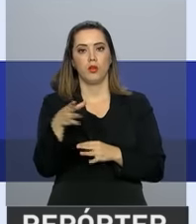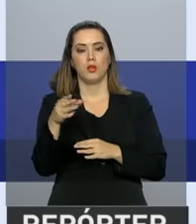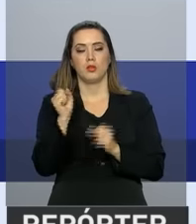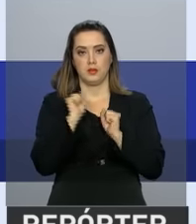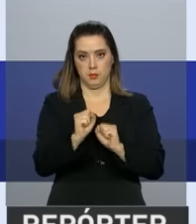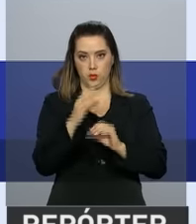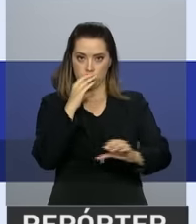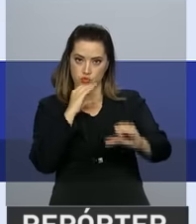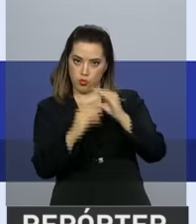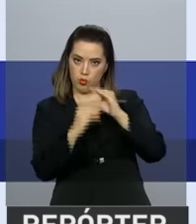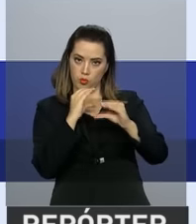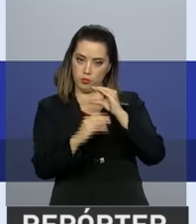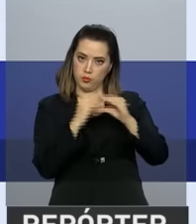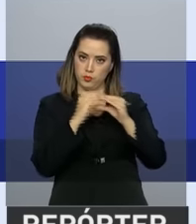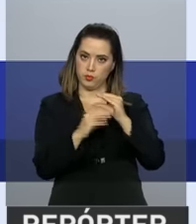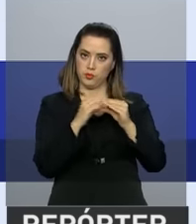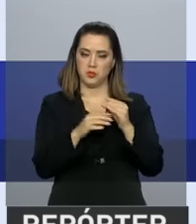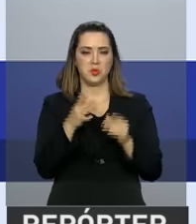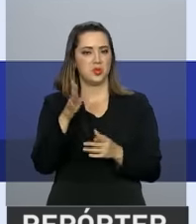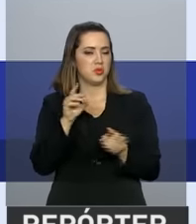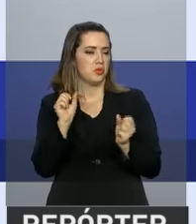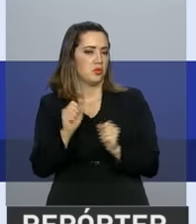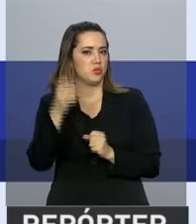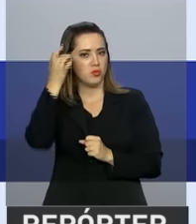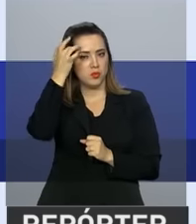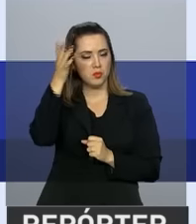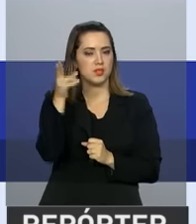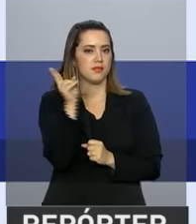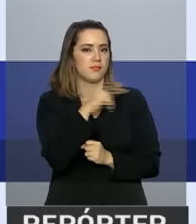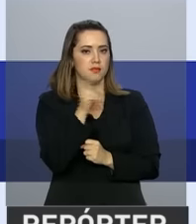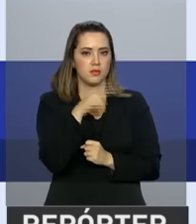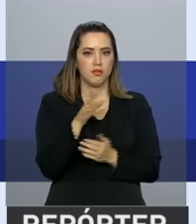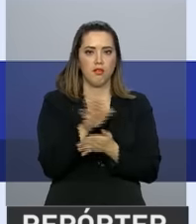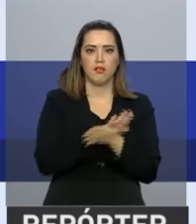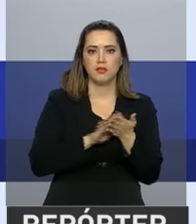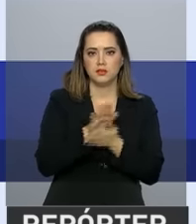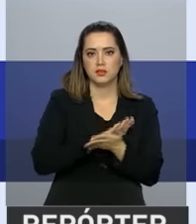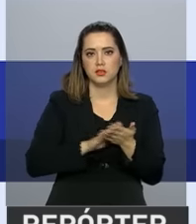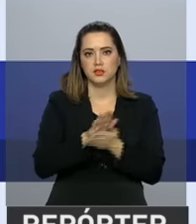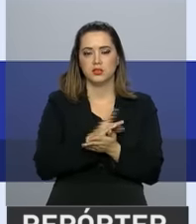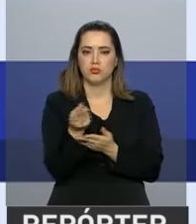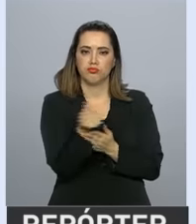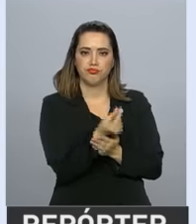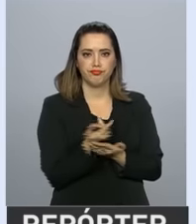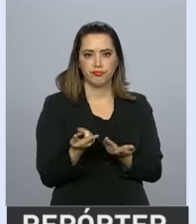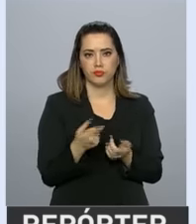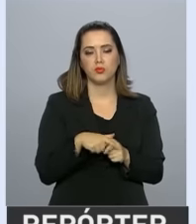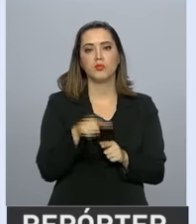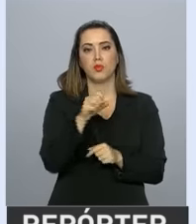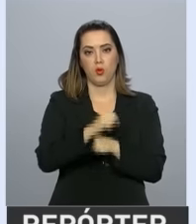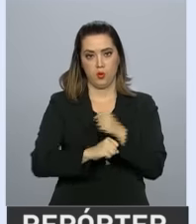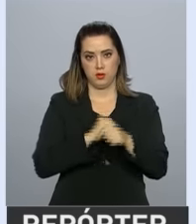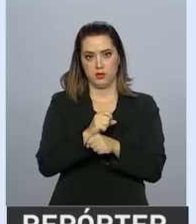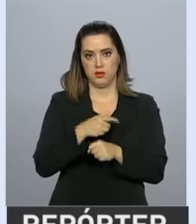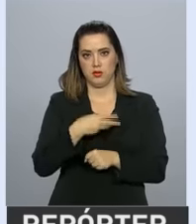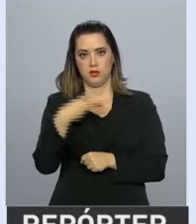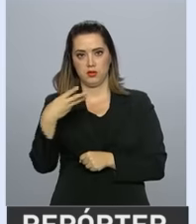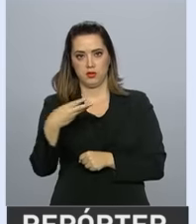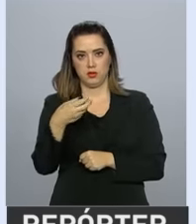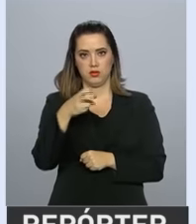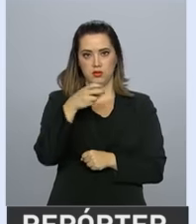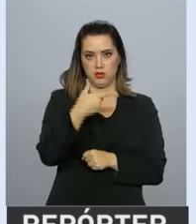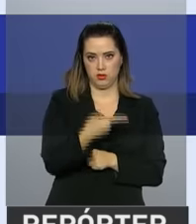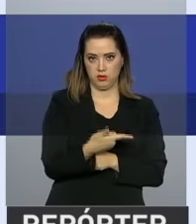empresas pela internet de forma simples, rápida e sem custos para os consumidores. O site tem